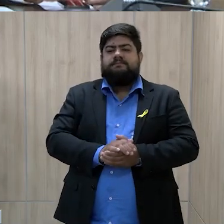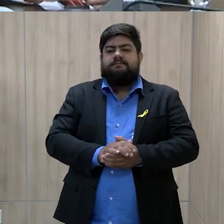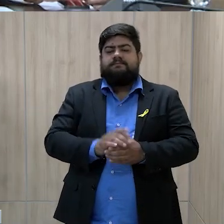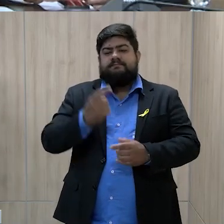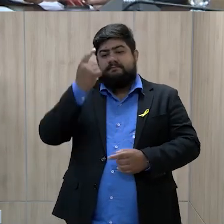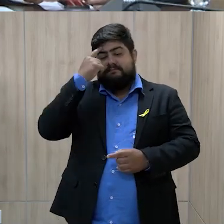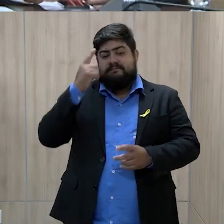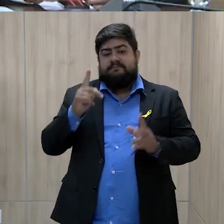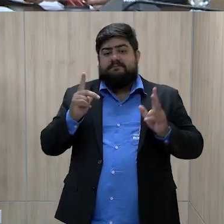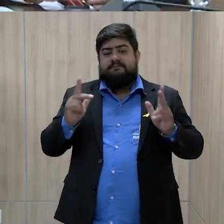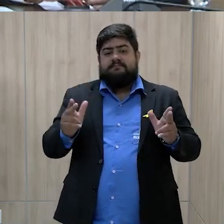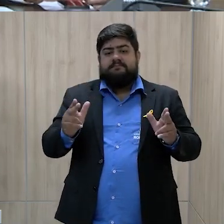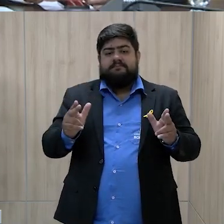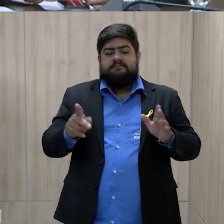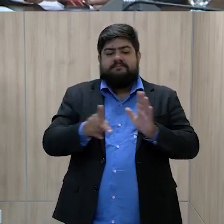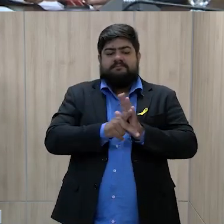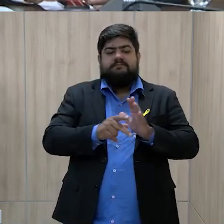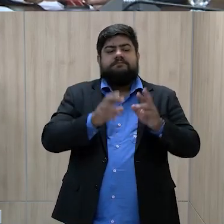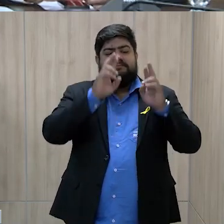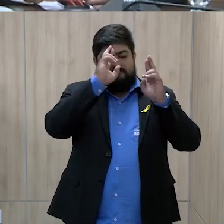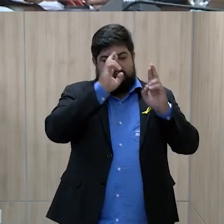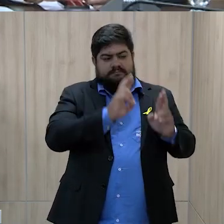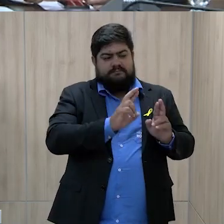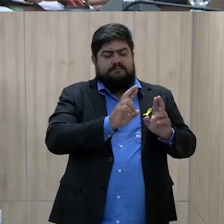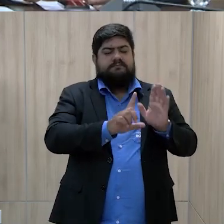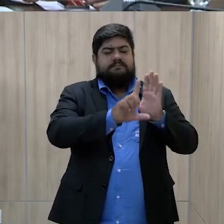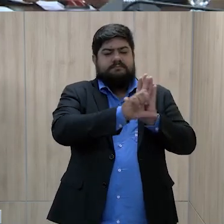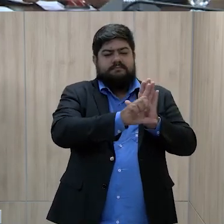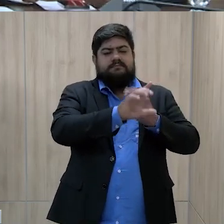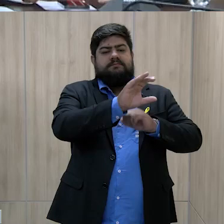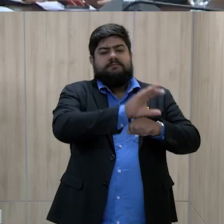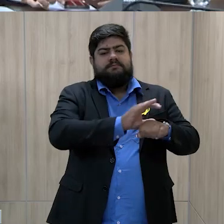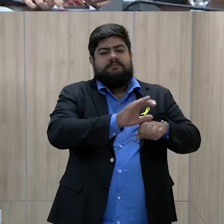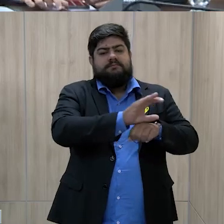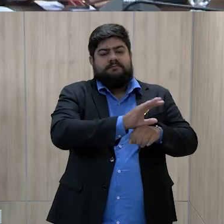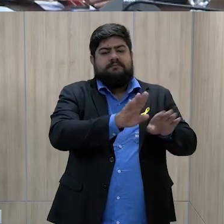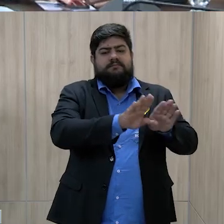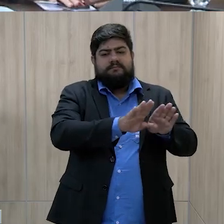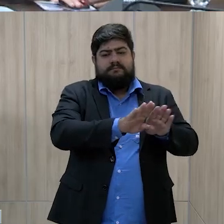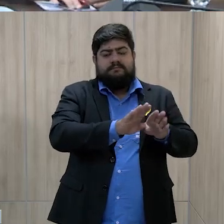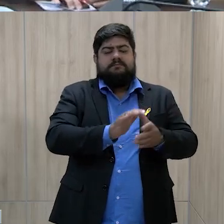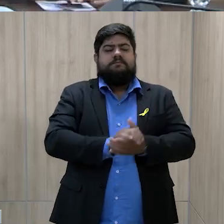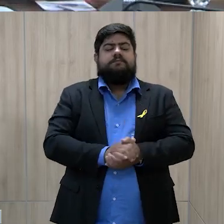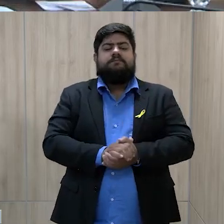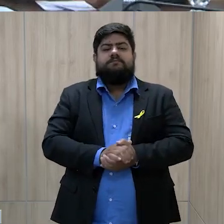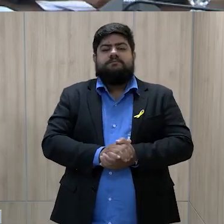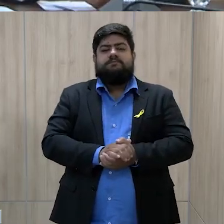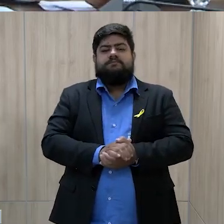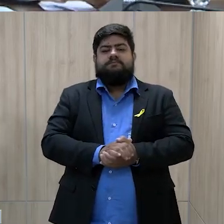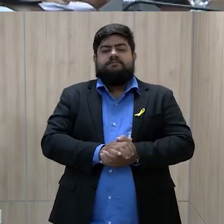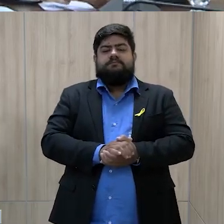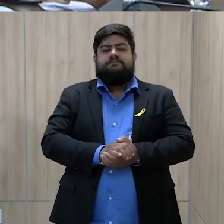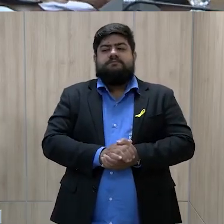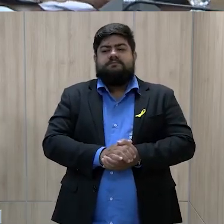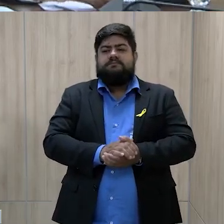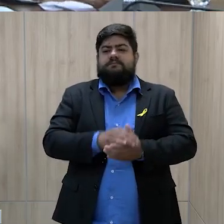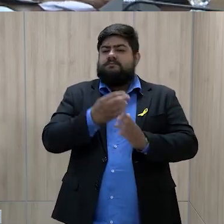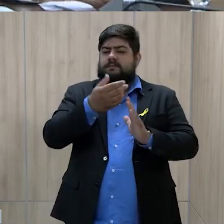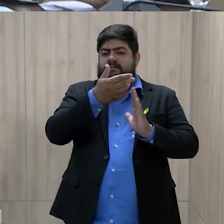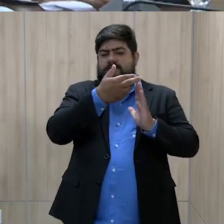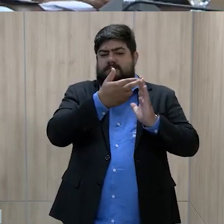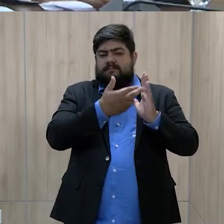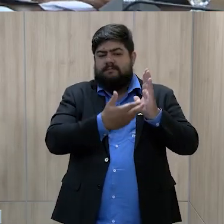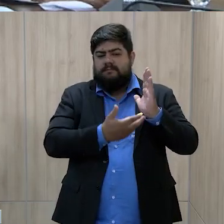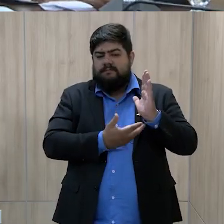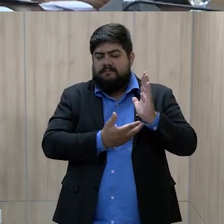neste mesmo sentido no tocante a legalidade e constitucionalidade do projeto emitindo